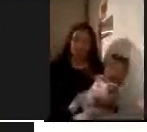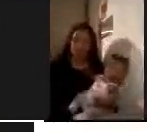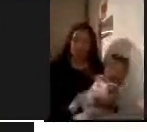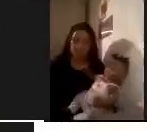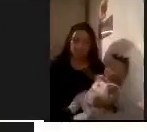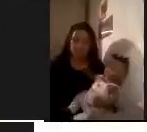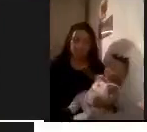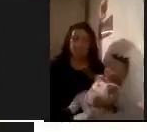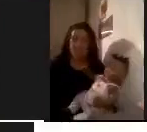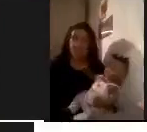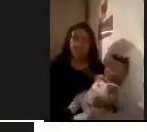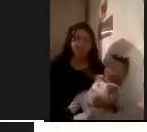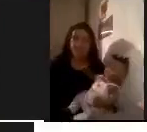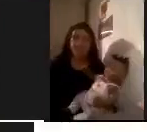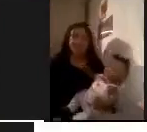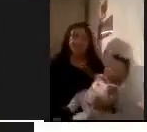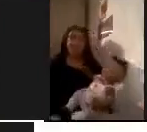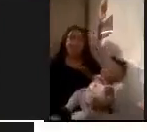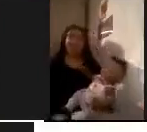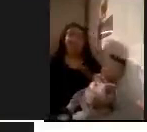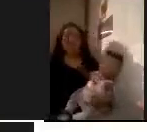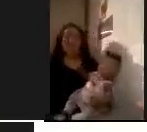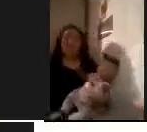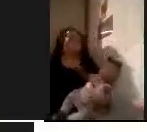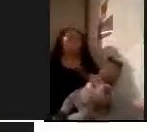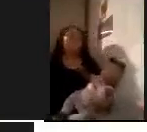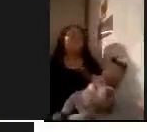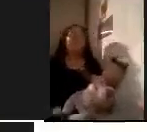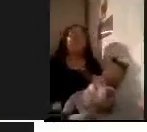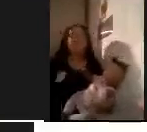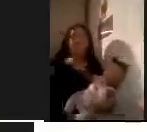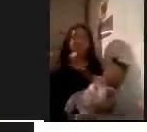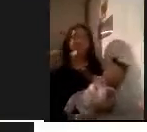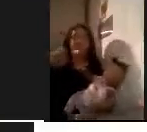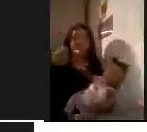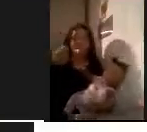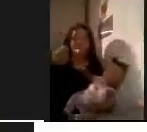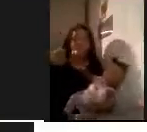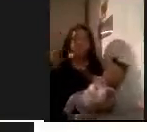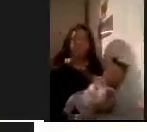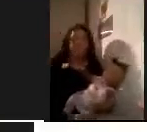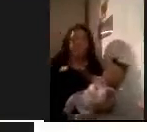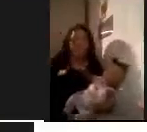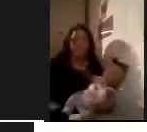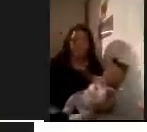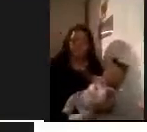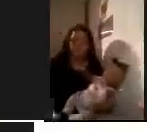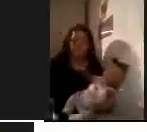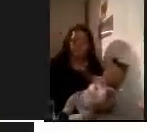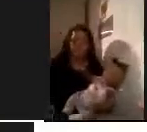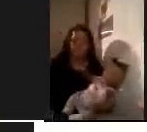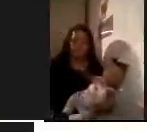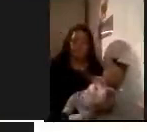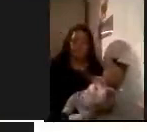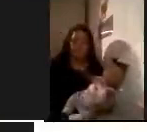idade? não. Não. O Cada primeiro, vez mais jovens. cada vez mais jovens. O primeiro parto que eu vi, inclusive, era de uma adolescente